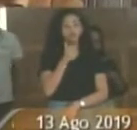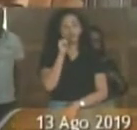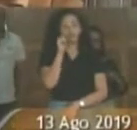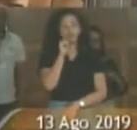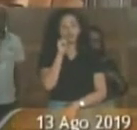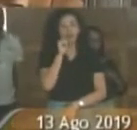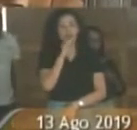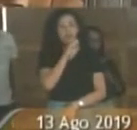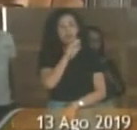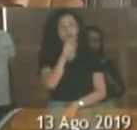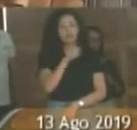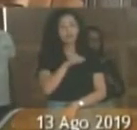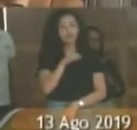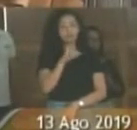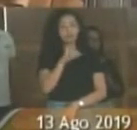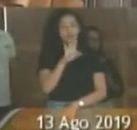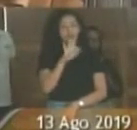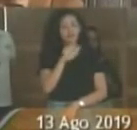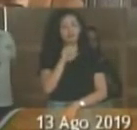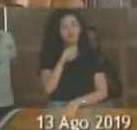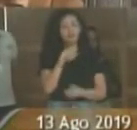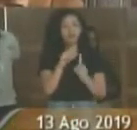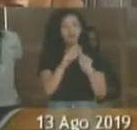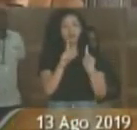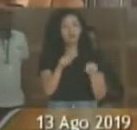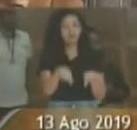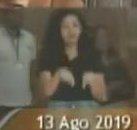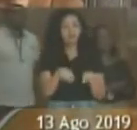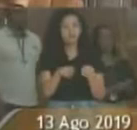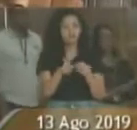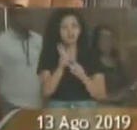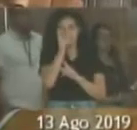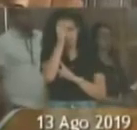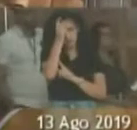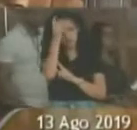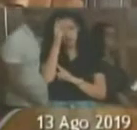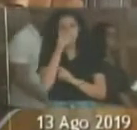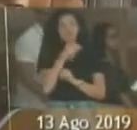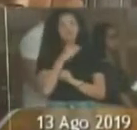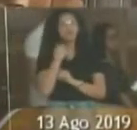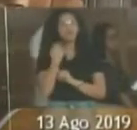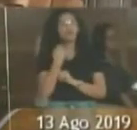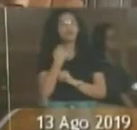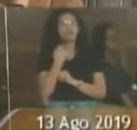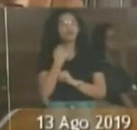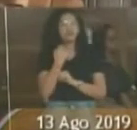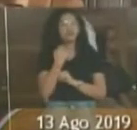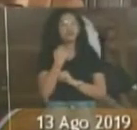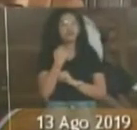Zita, servidora pública municipal, que faleceu. Acho que ela foi